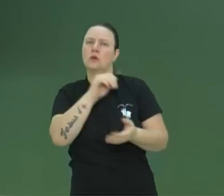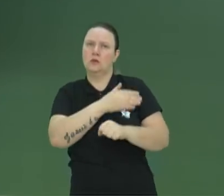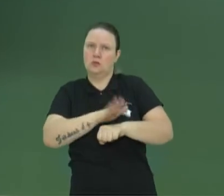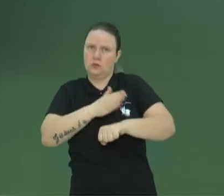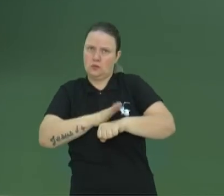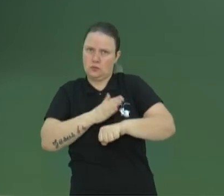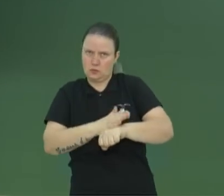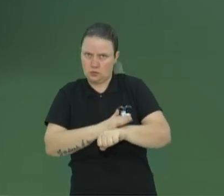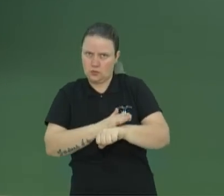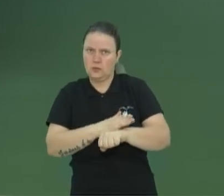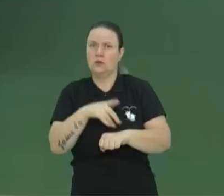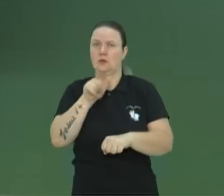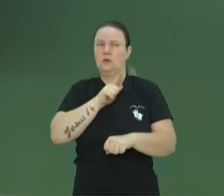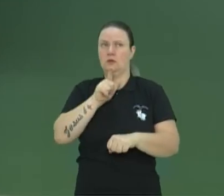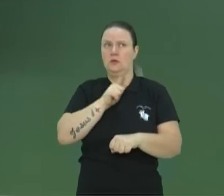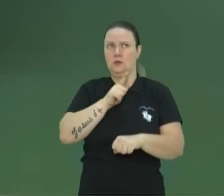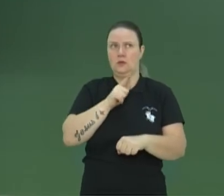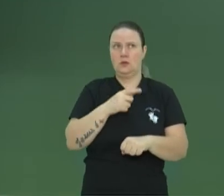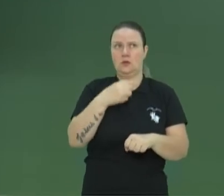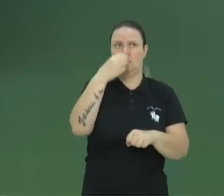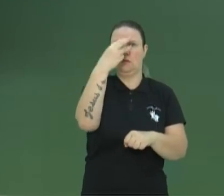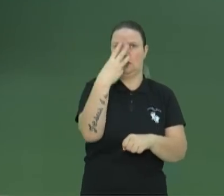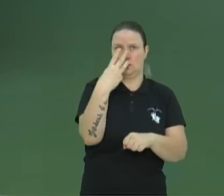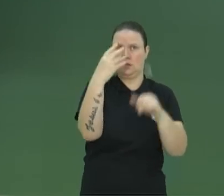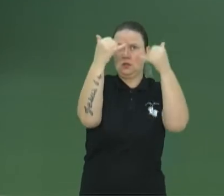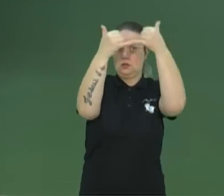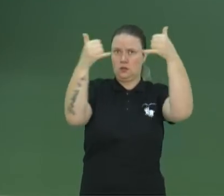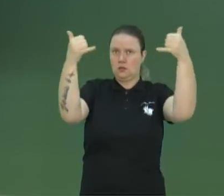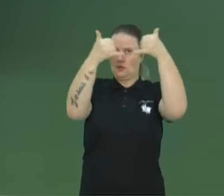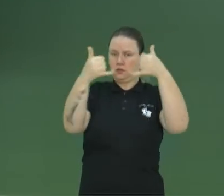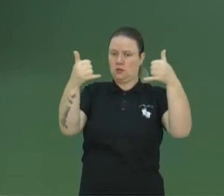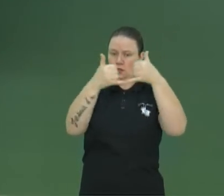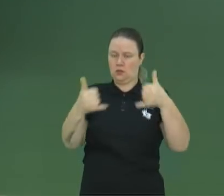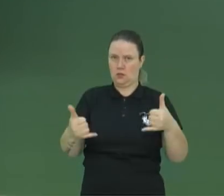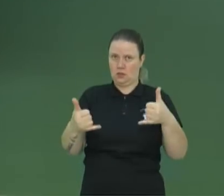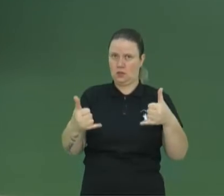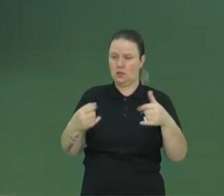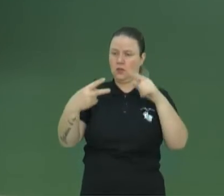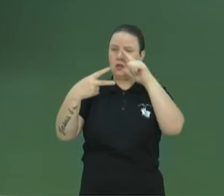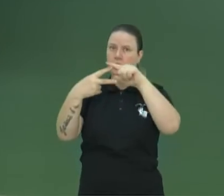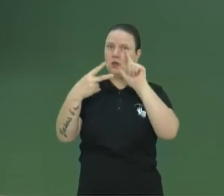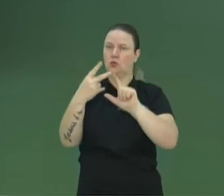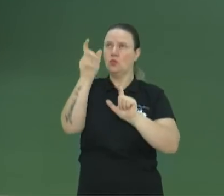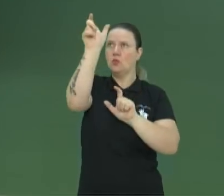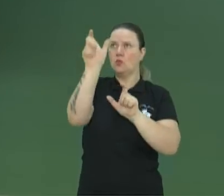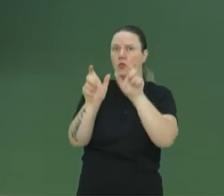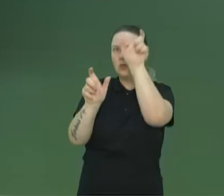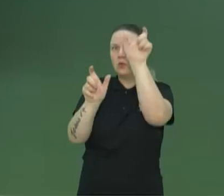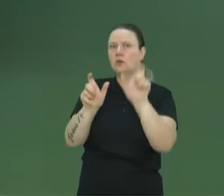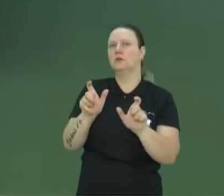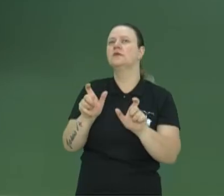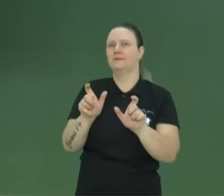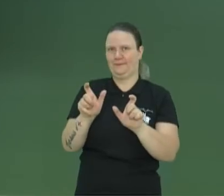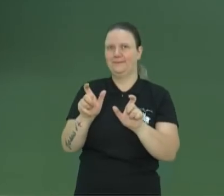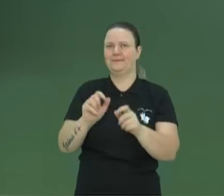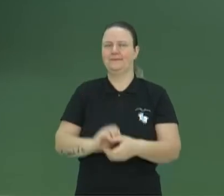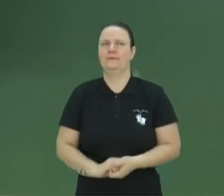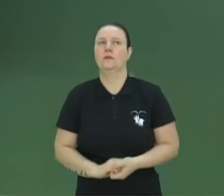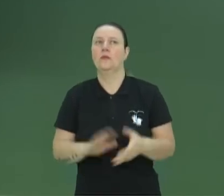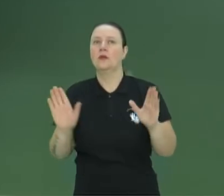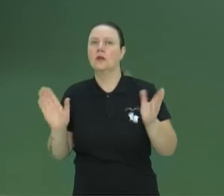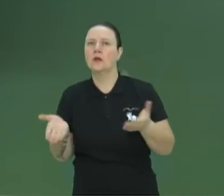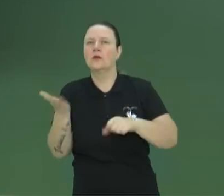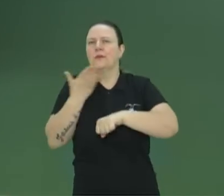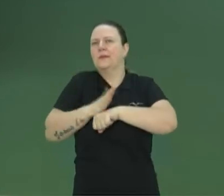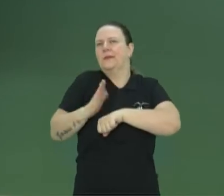onde tem 3 linhas e 2 colunas. Então montamos a matriz genérica nesse formato. Agora a gente vai aplicar